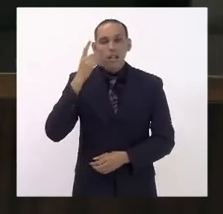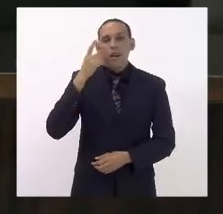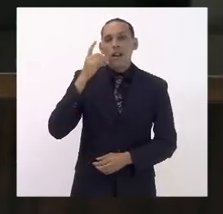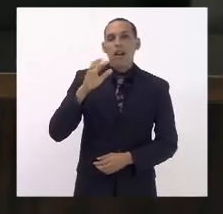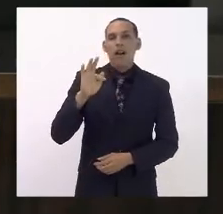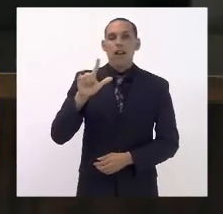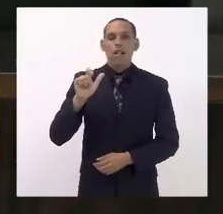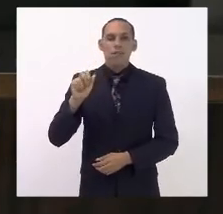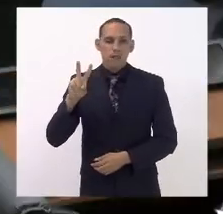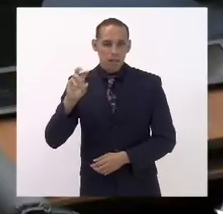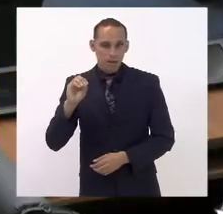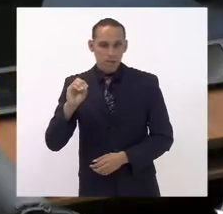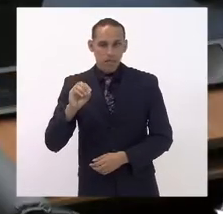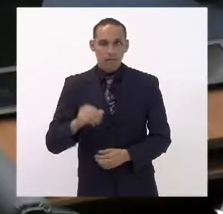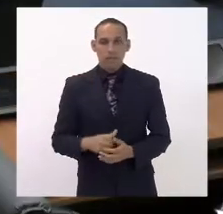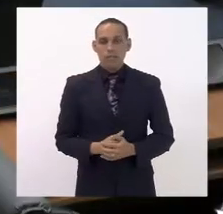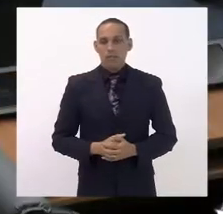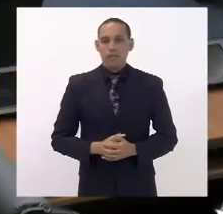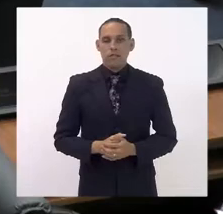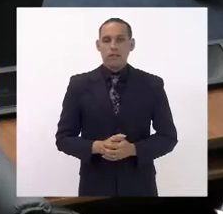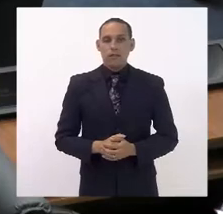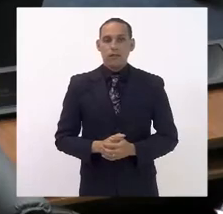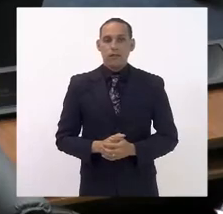Flávio Serafini.